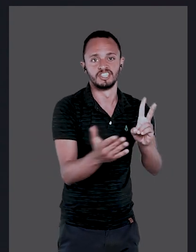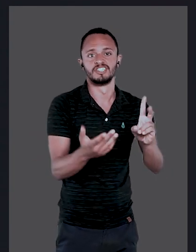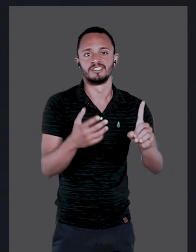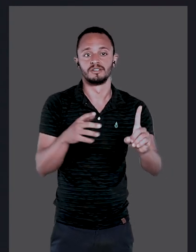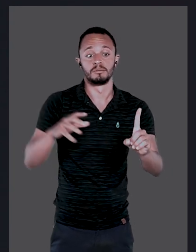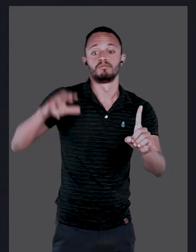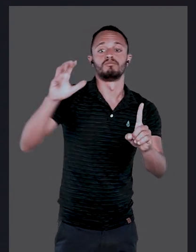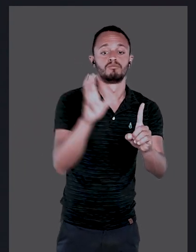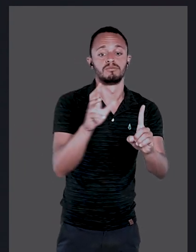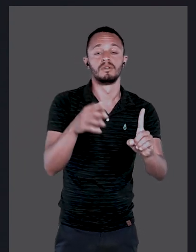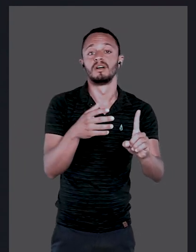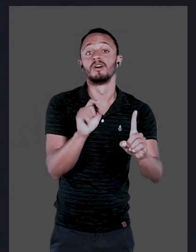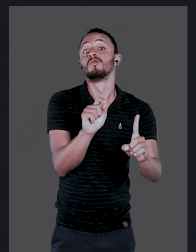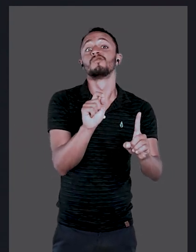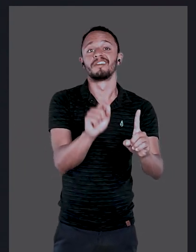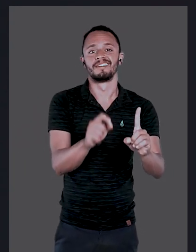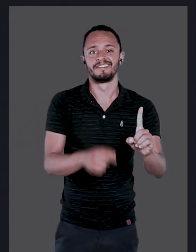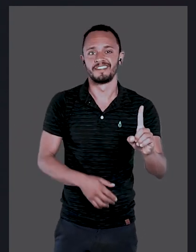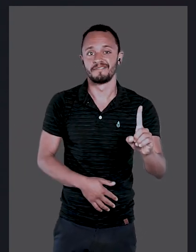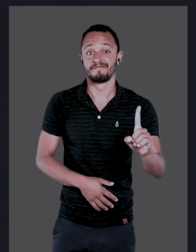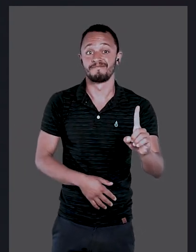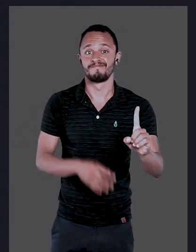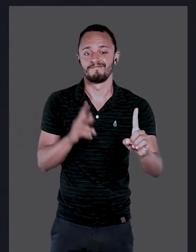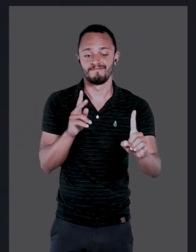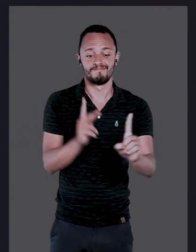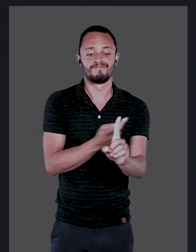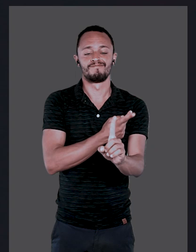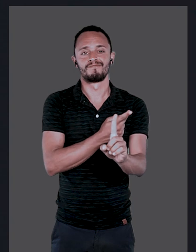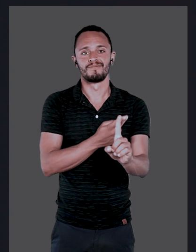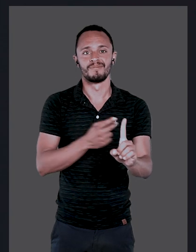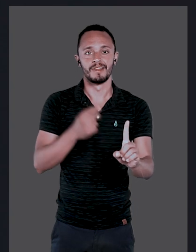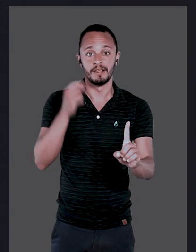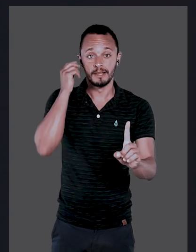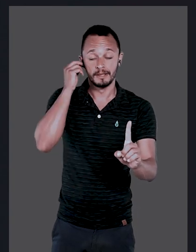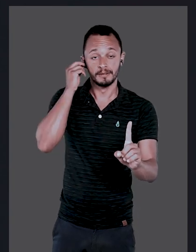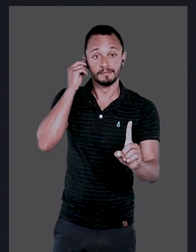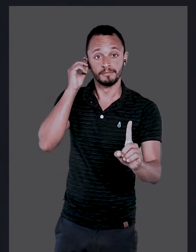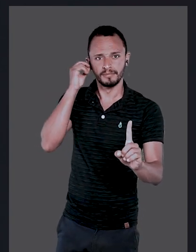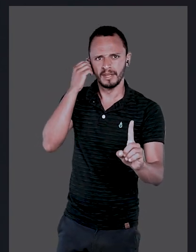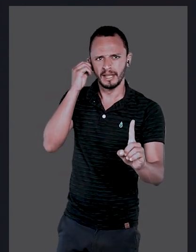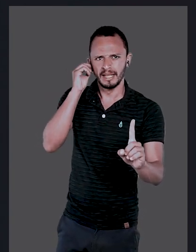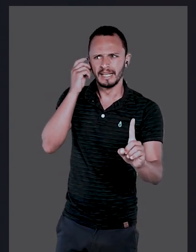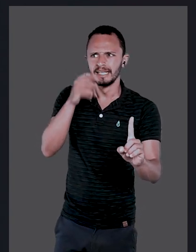histórica, é ainda uma figura que é